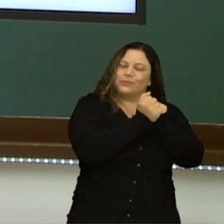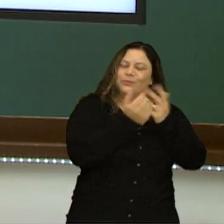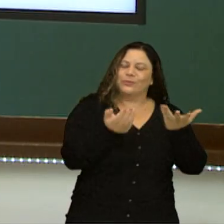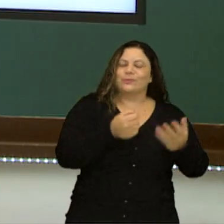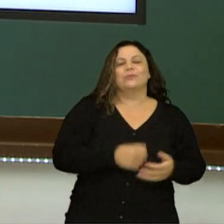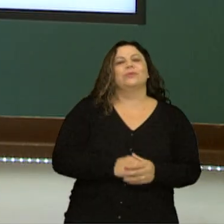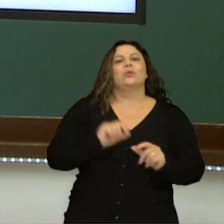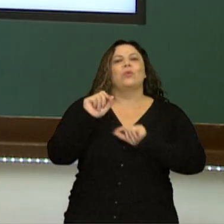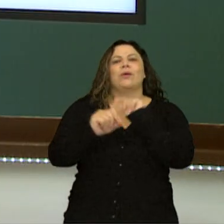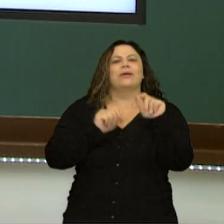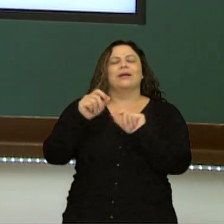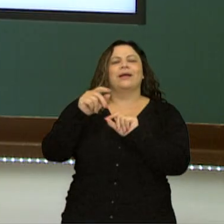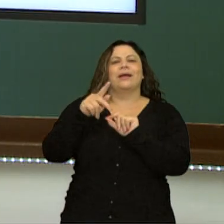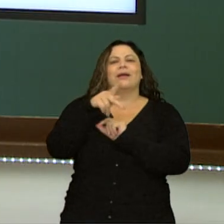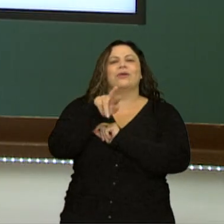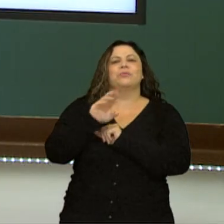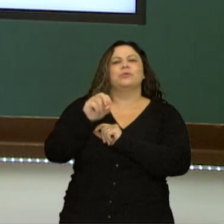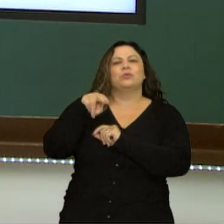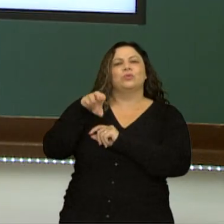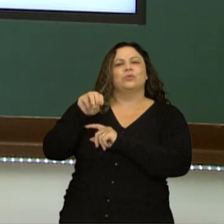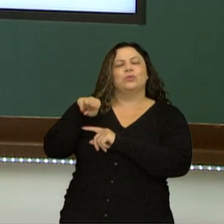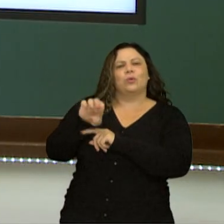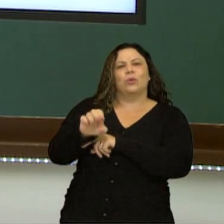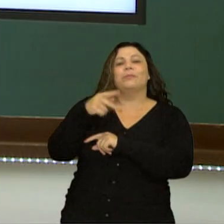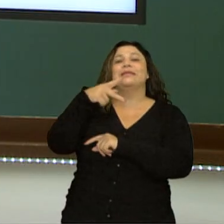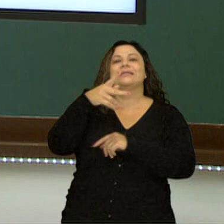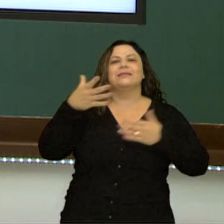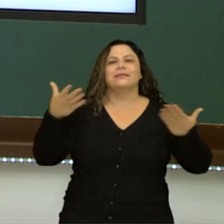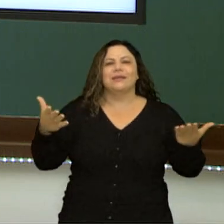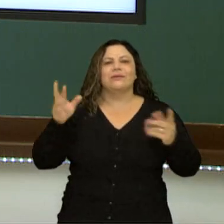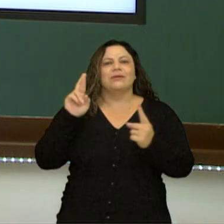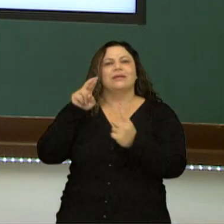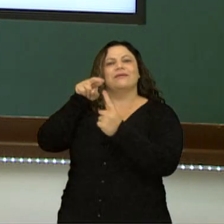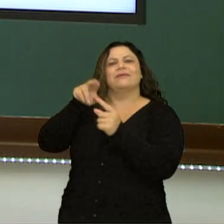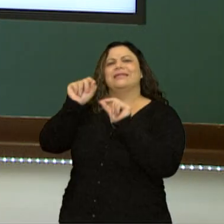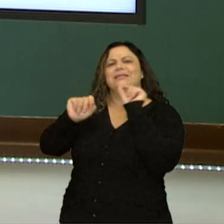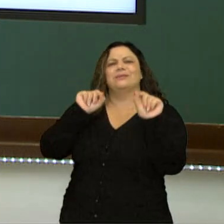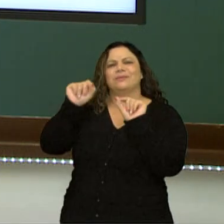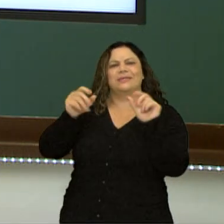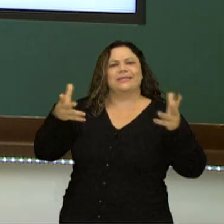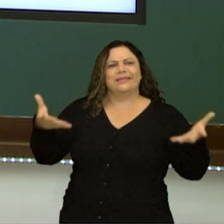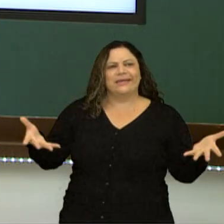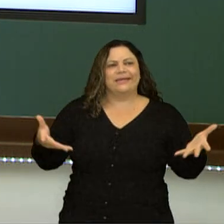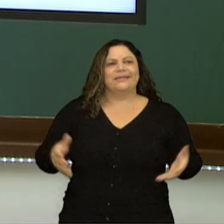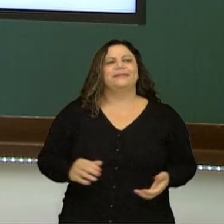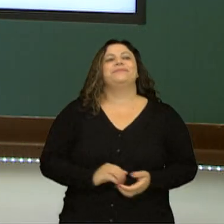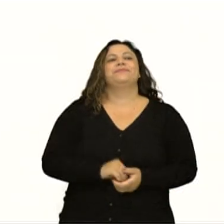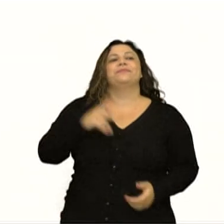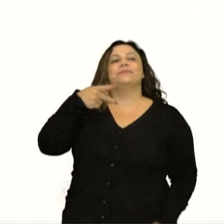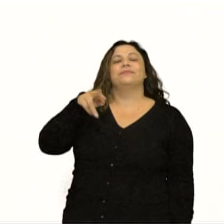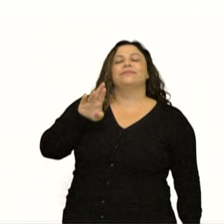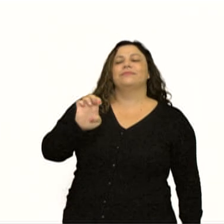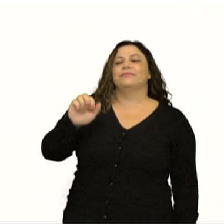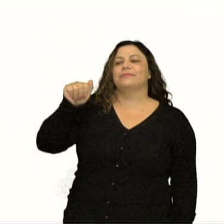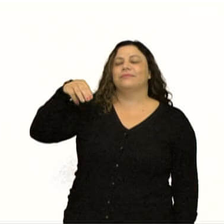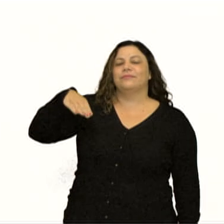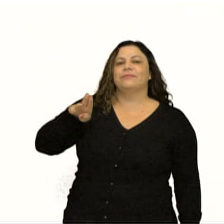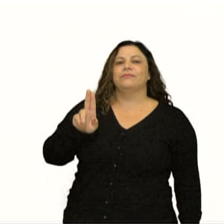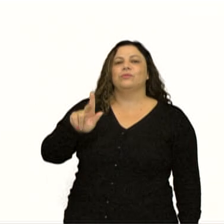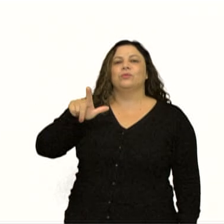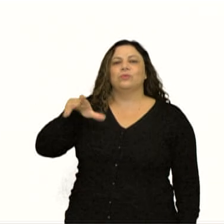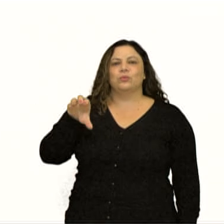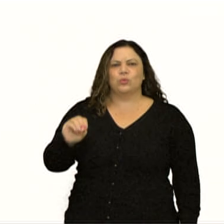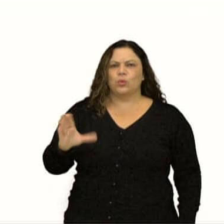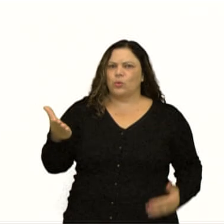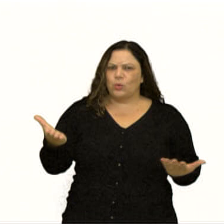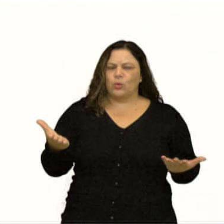pronome seu faz referência ao quê? Tá lá, ó. O pronome seu faz referência a preâmbulo,